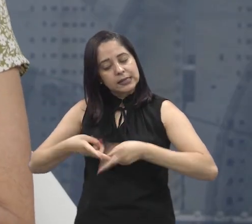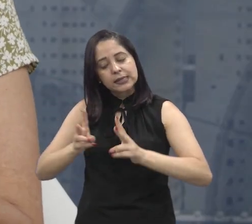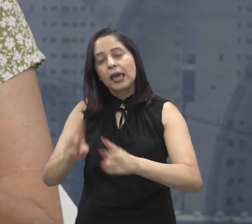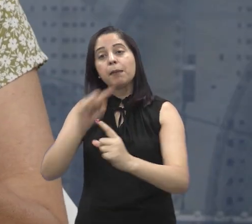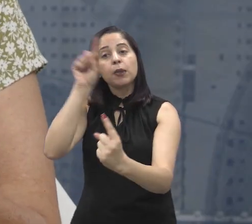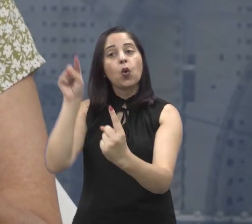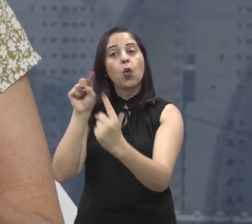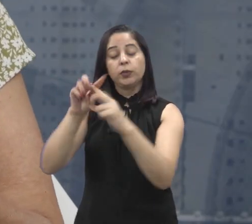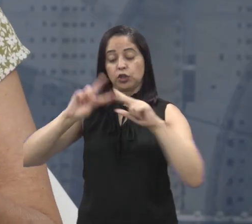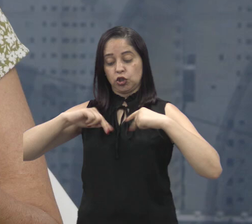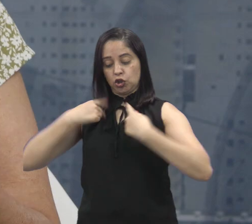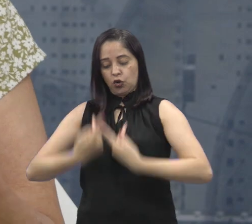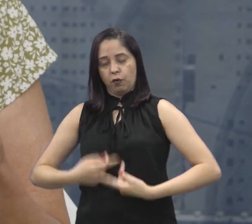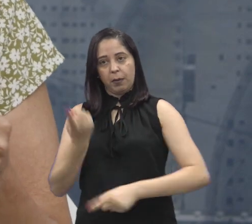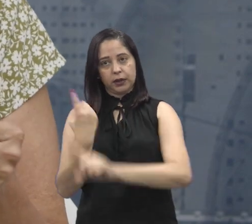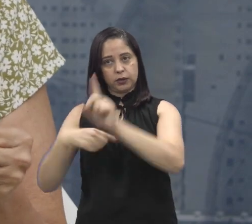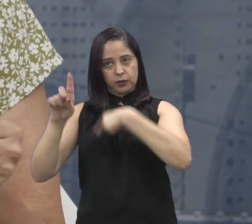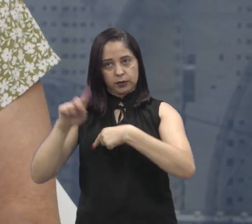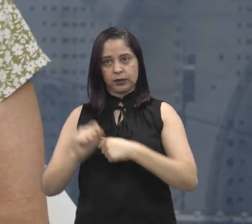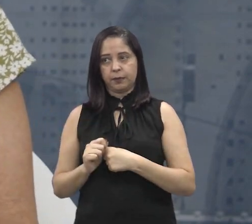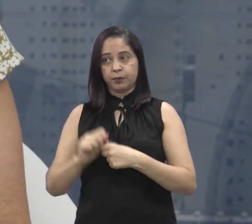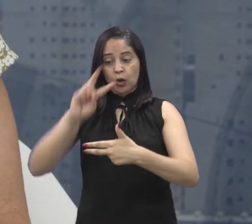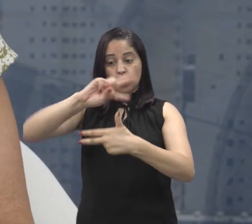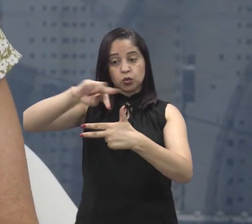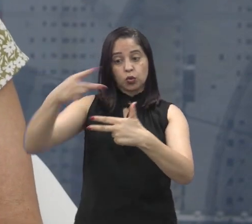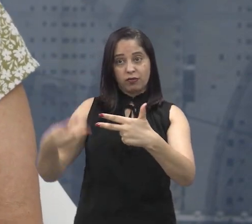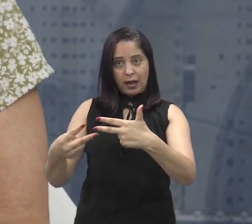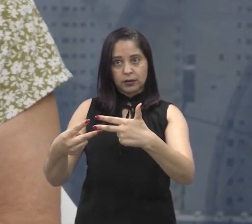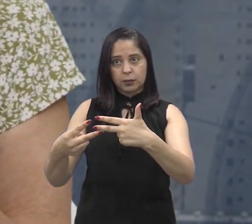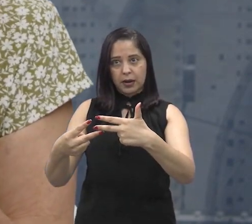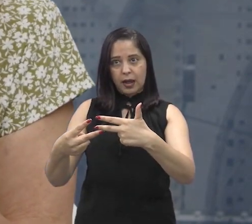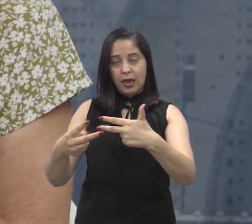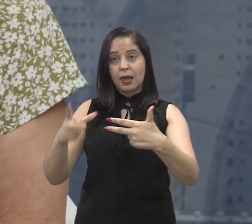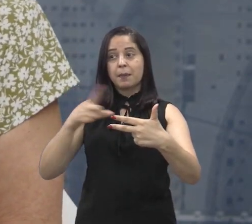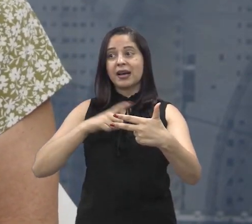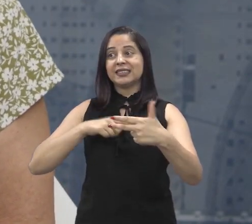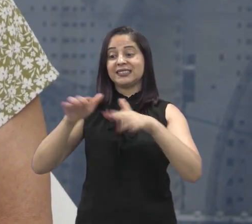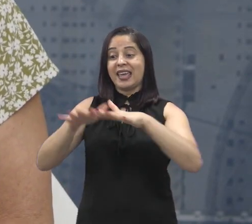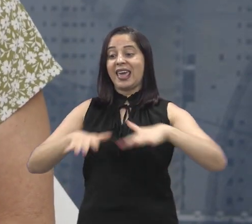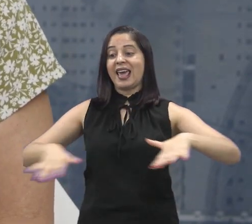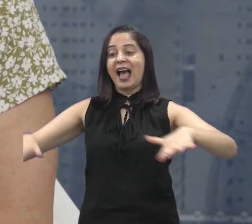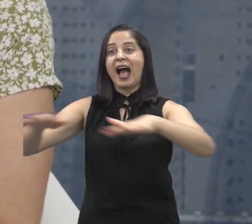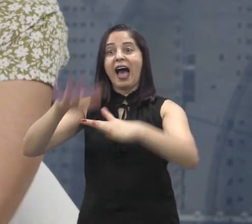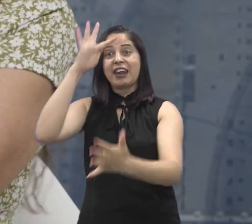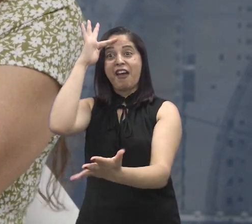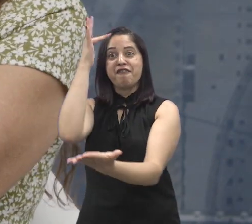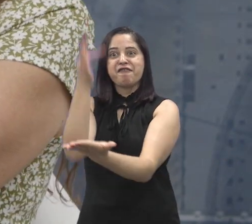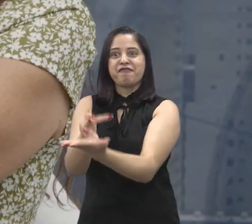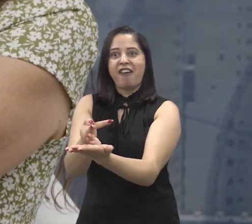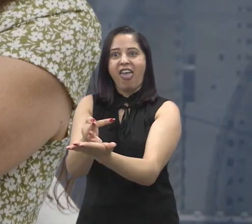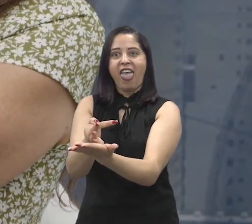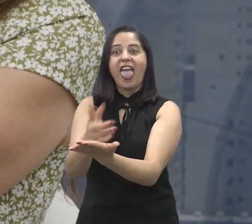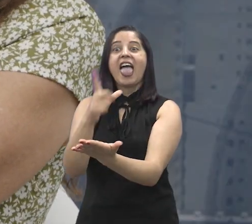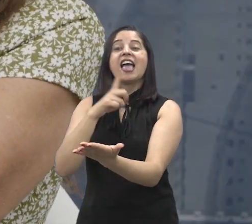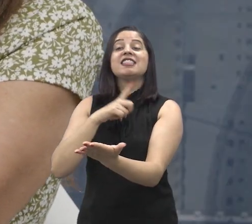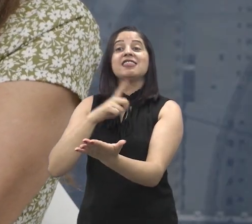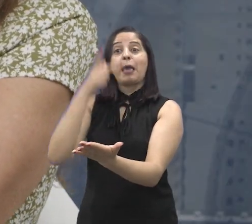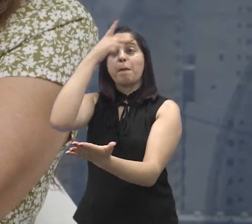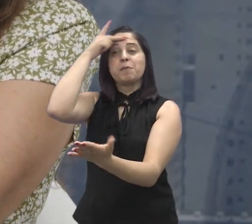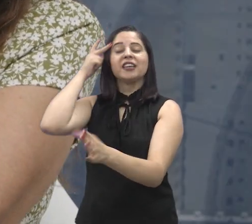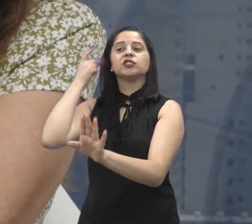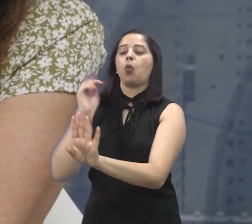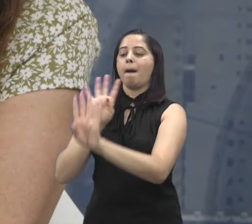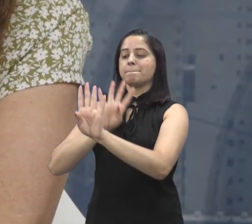né? No Vale do Paraíba Paulista, nós temos o Vale da Fé, é chamado a Rota da Fé, né? Os romeiros, não é à toa que a gente vê